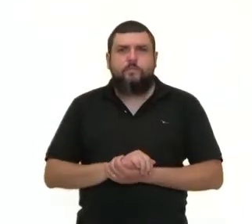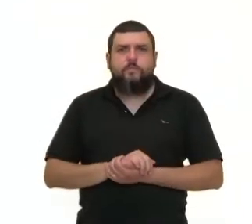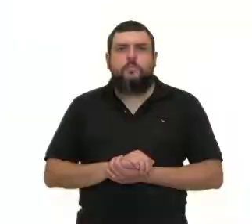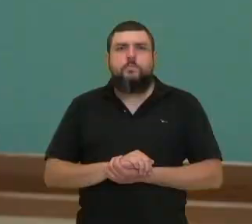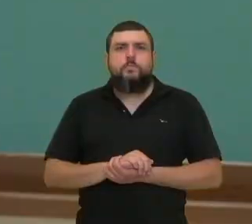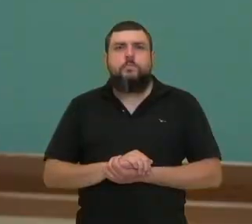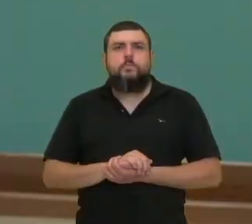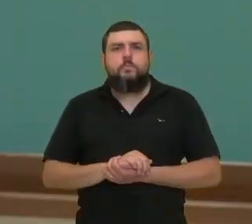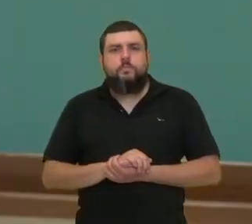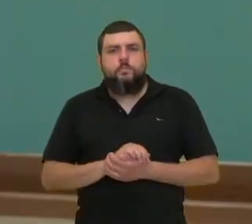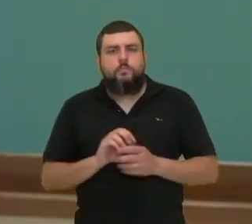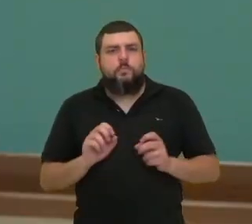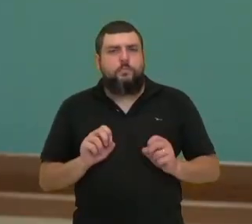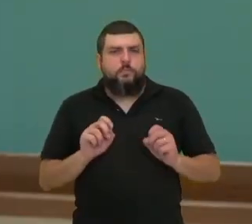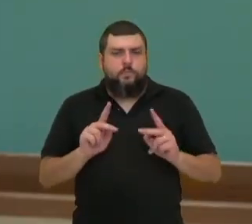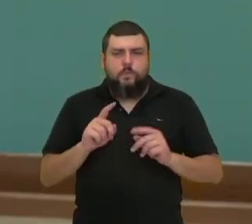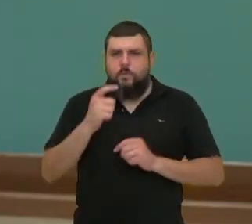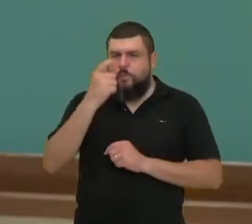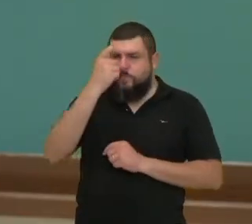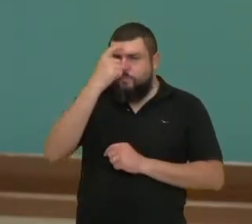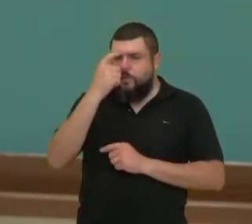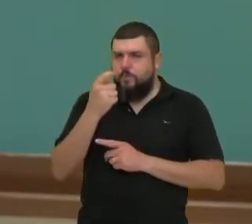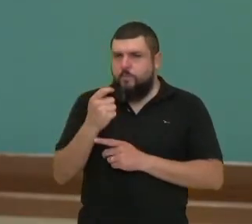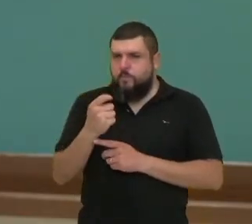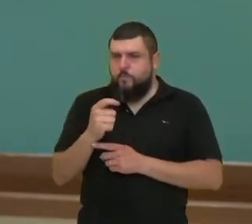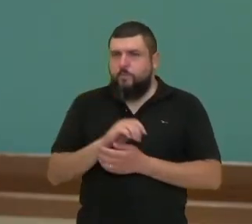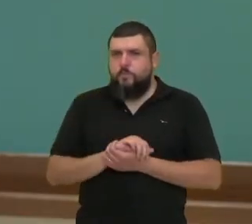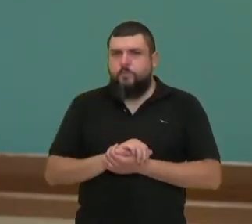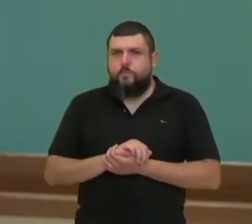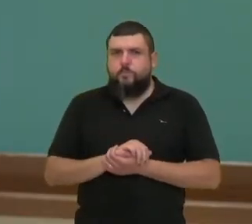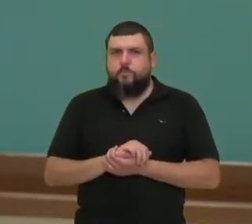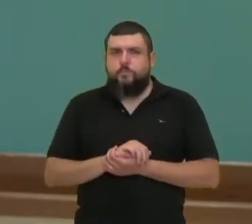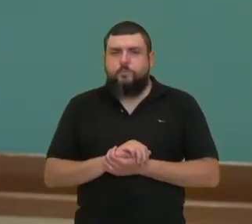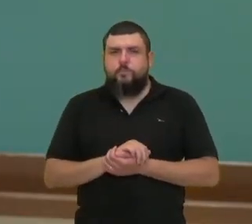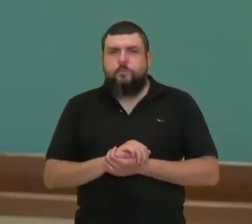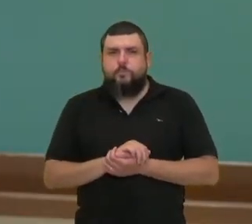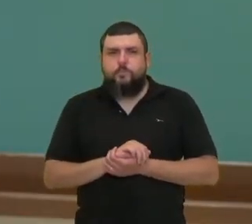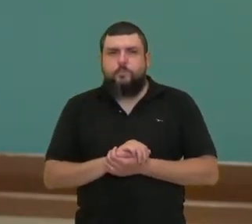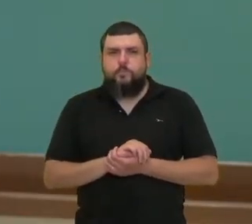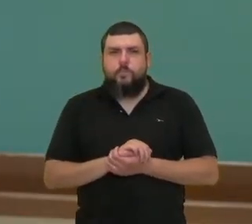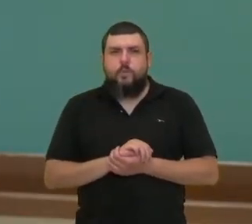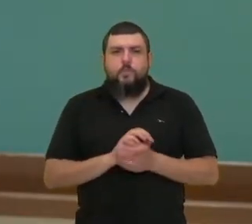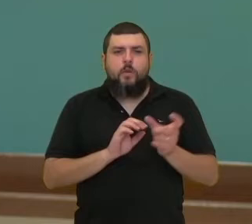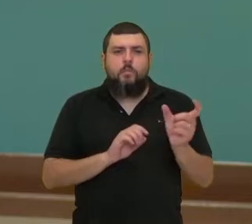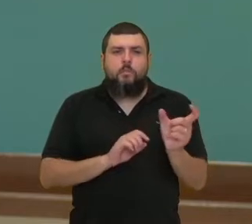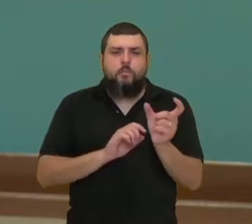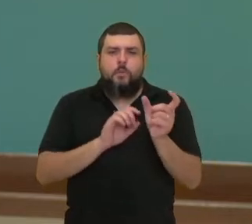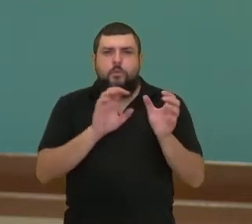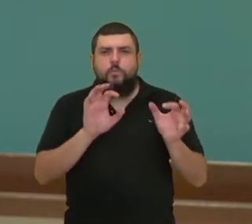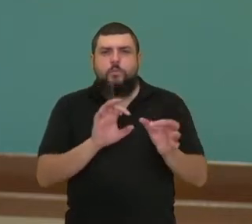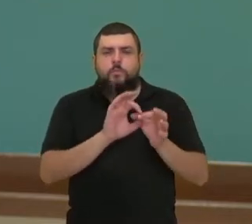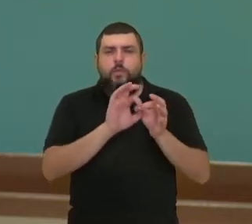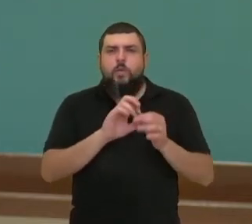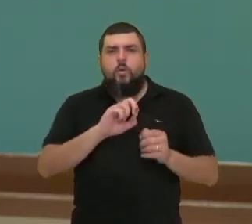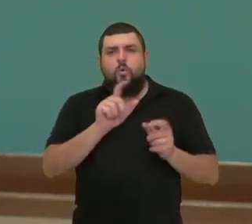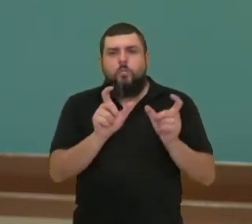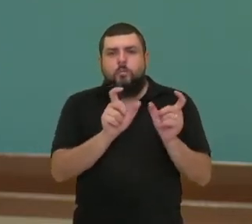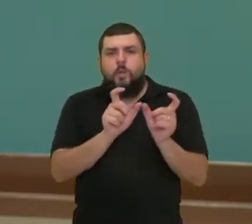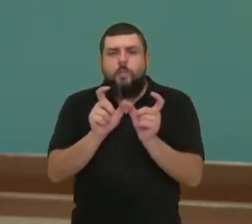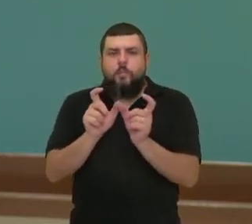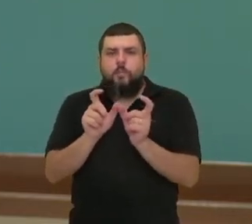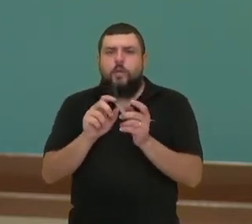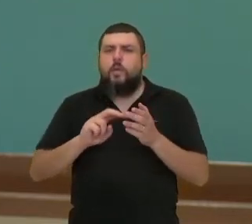vamos lá, gente, pensar um pouquinho. Uma locução ou uma conjunção coordenativa é uma palavra que serve para unir